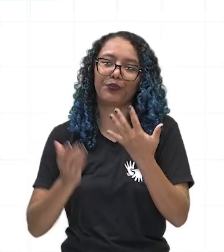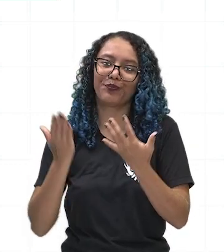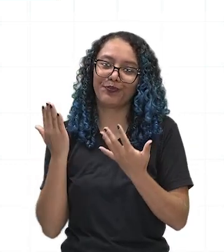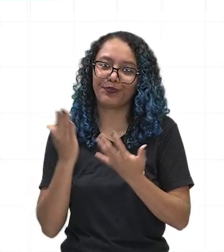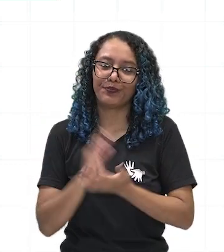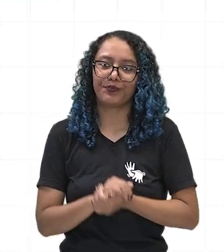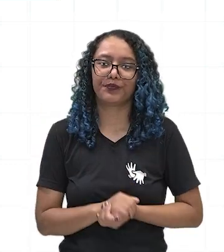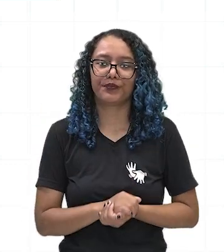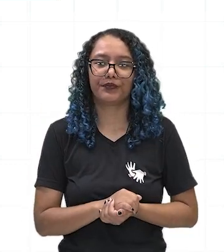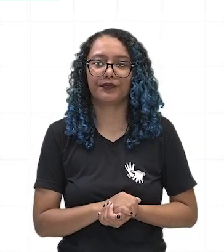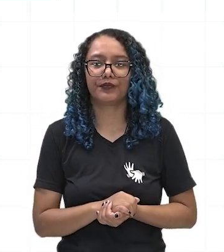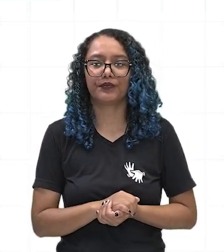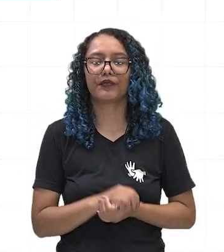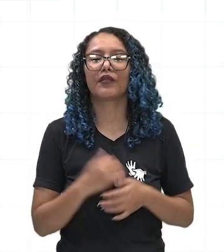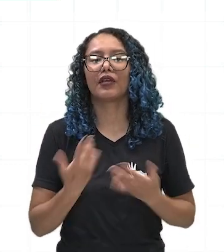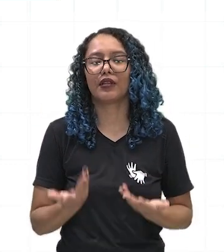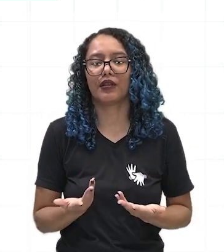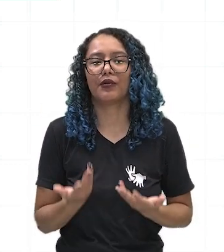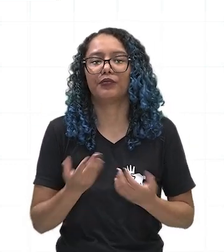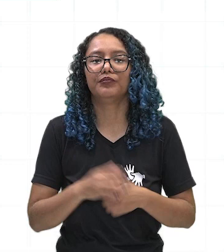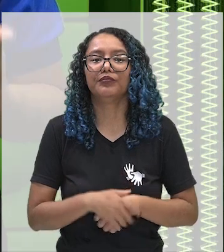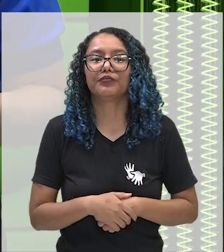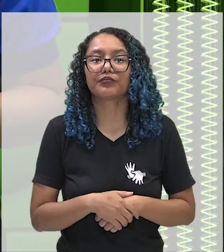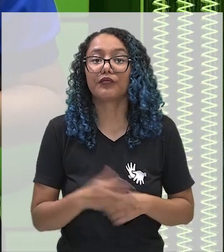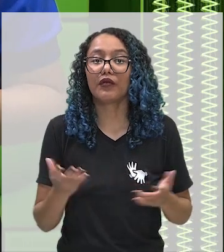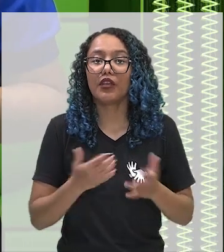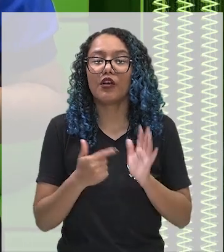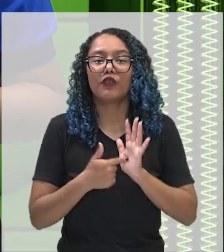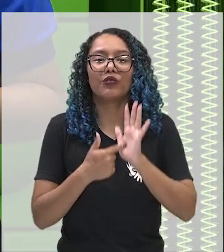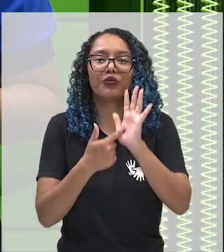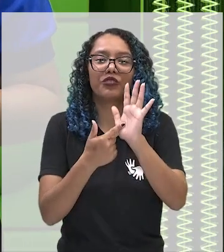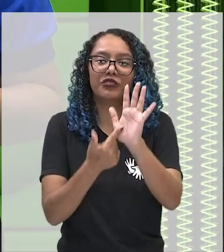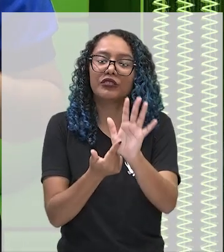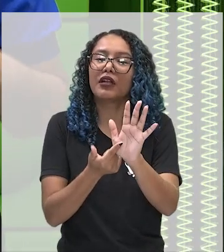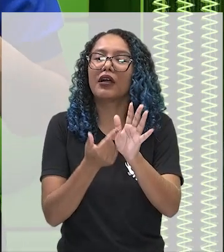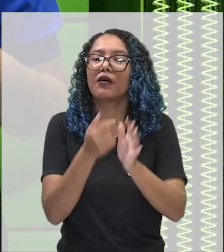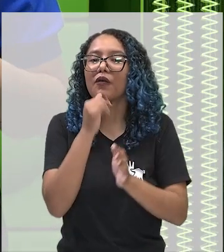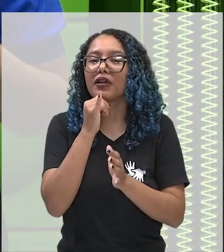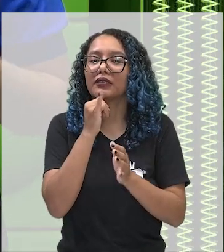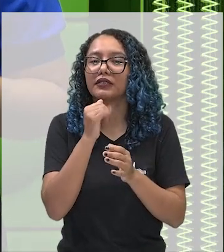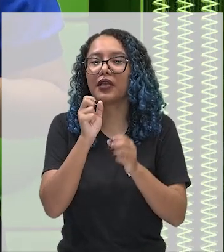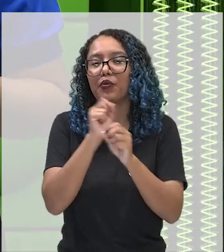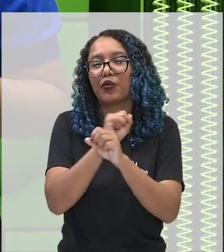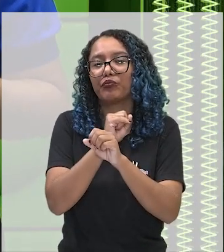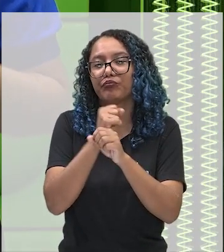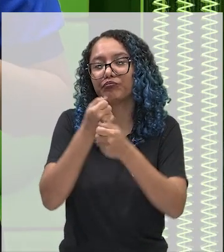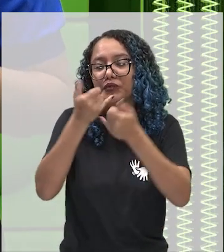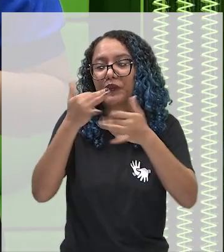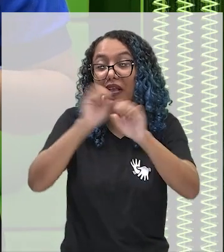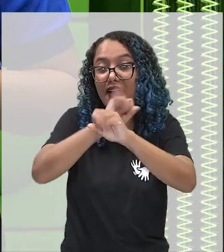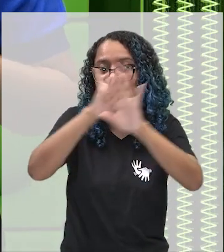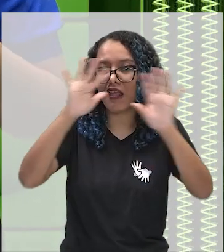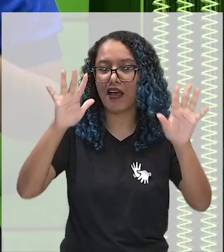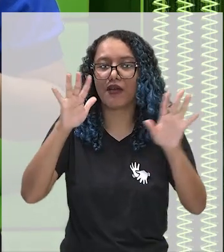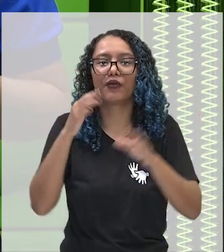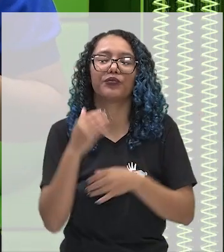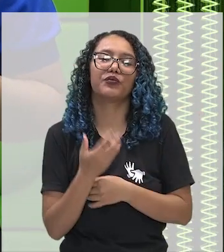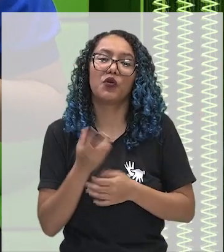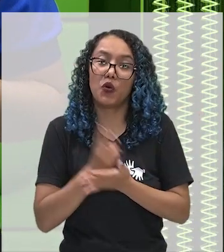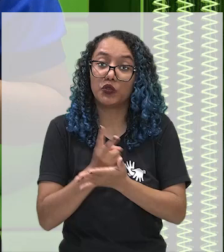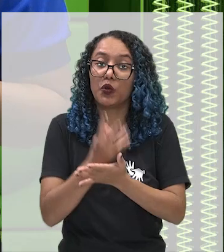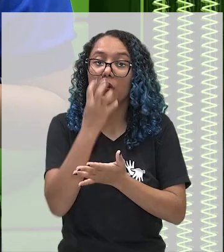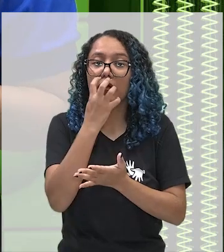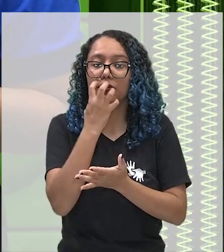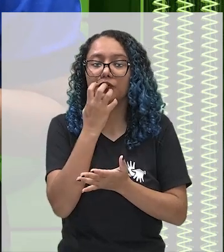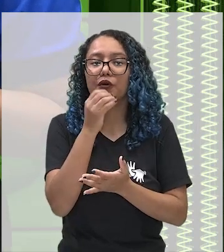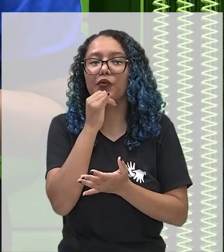espécie. Então, para a gente explicar melhor, eu trouxe um exemplo aqui ainda utilizando o cachorro. Bom, se a gente observar